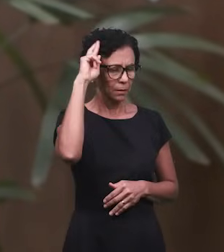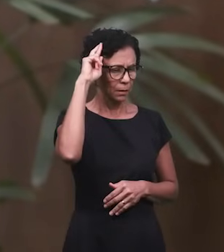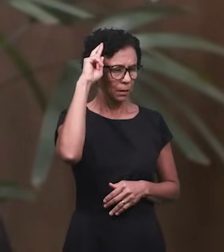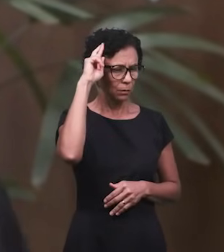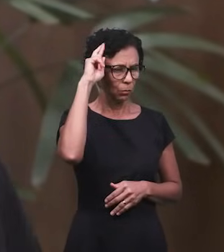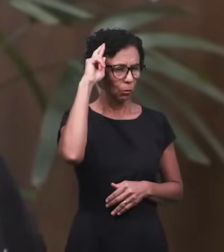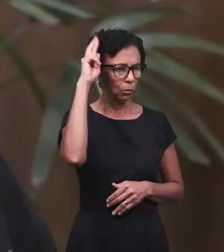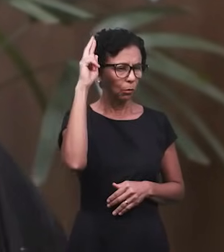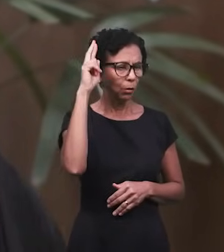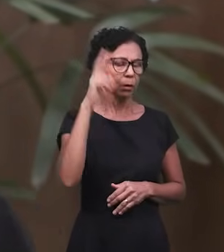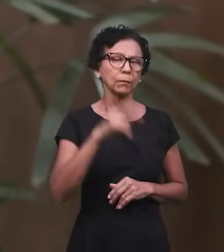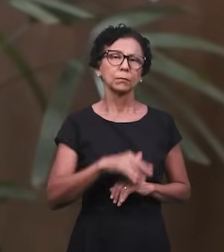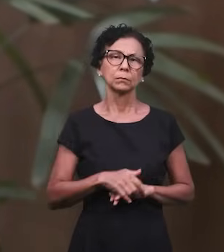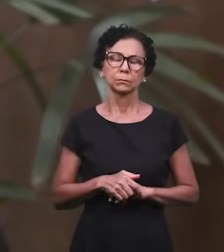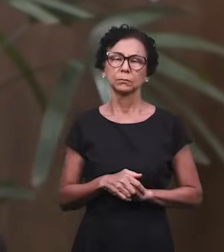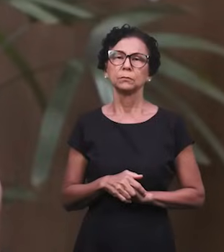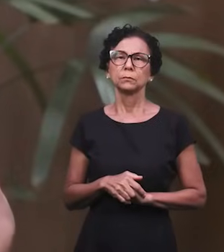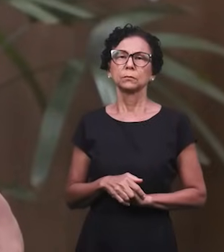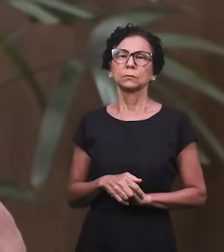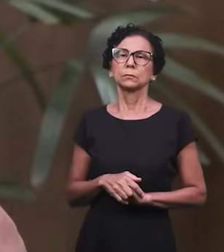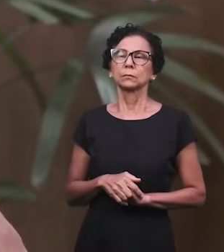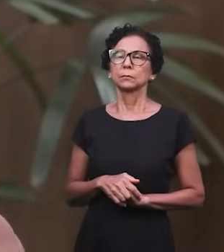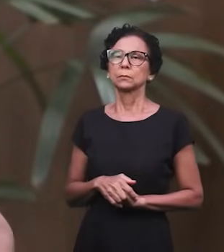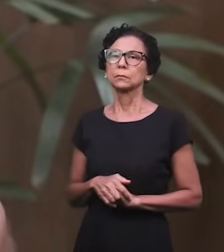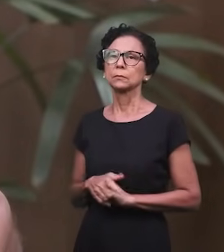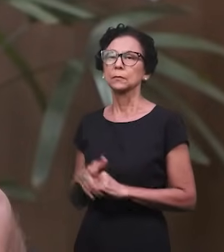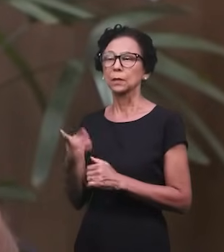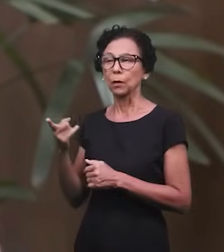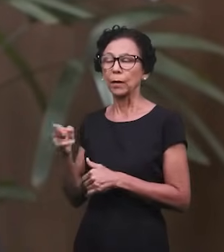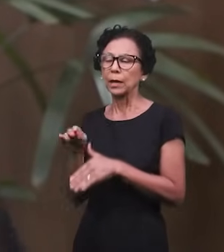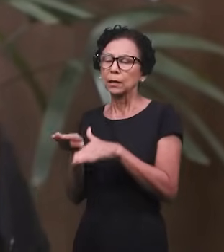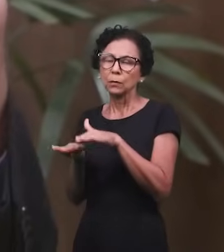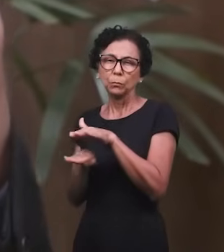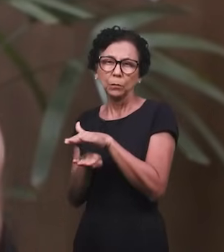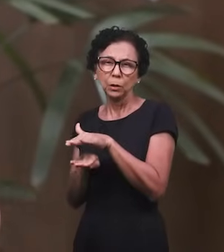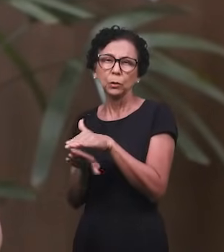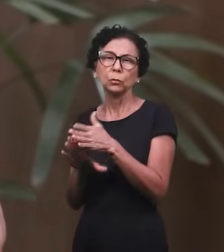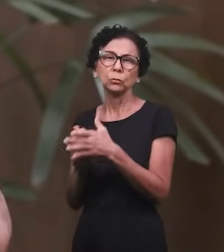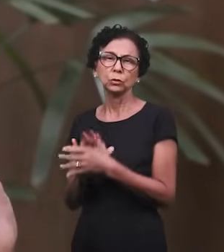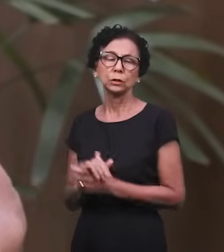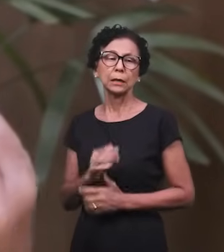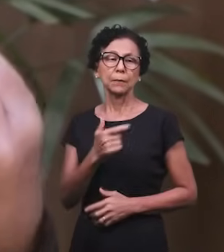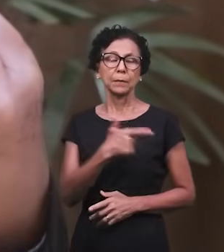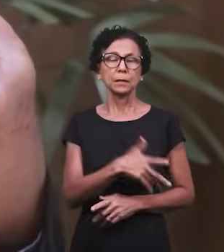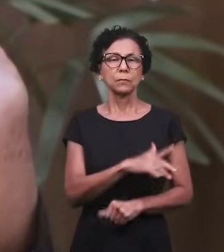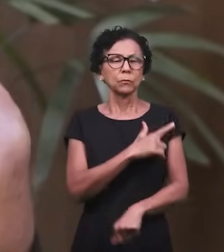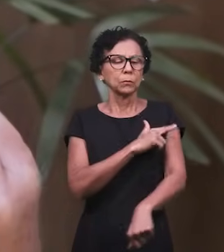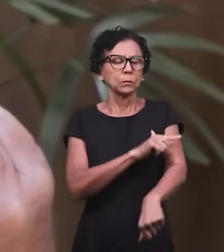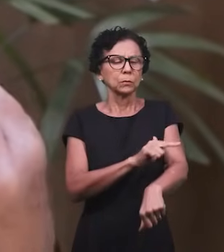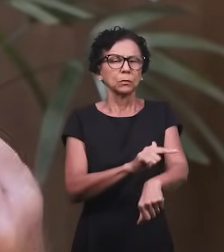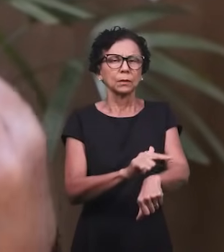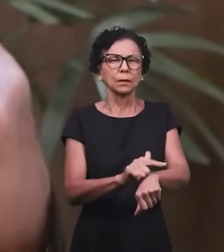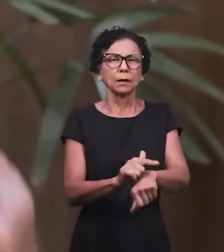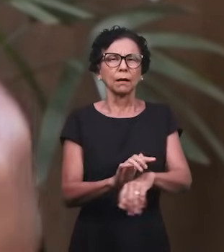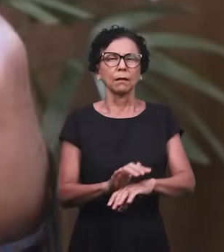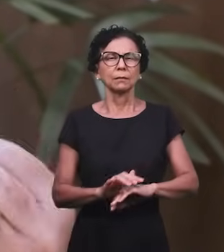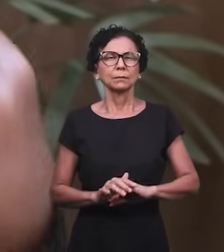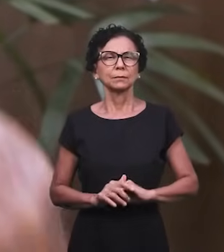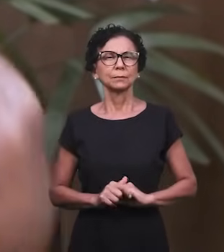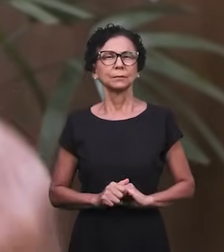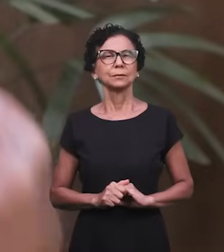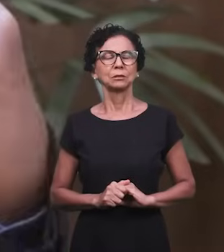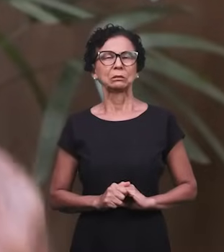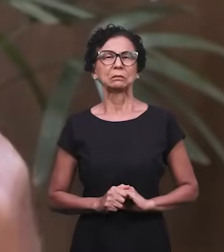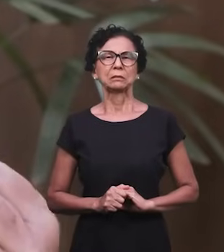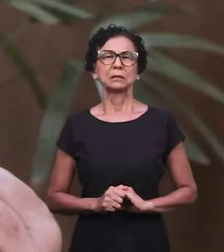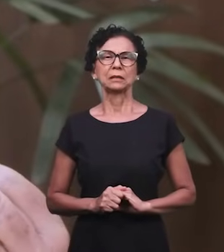foi de foi de de muita dem ração de afeto e de elegância espiritual porque El ele não deixou